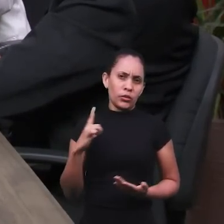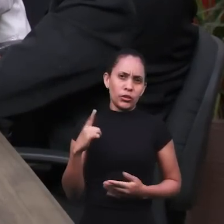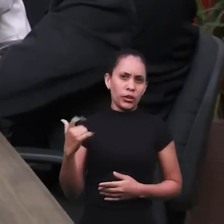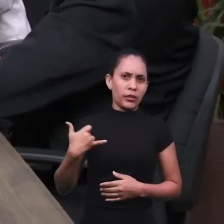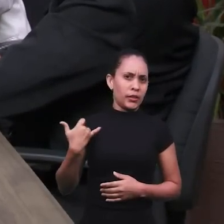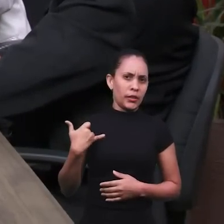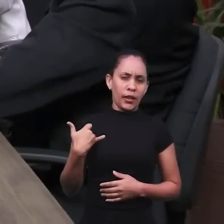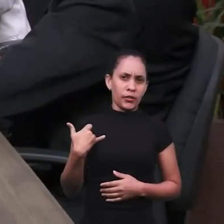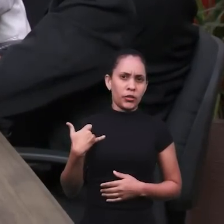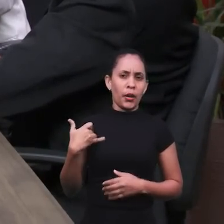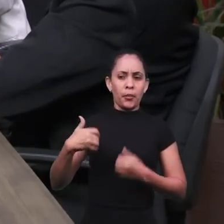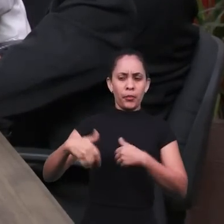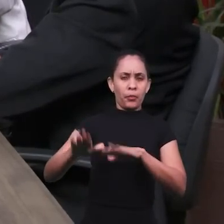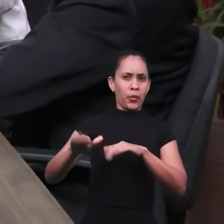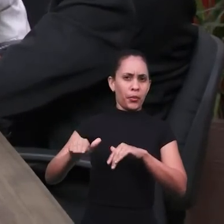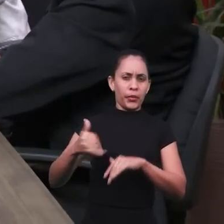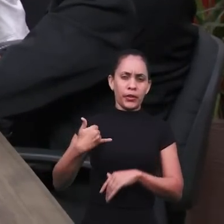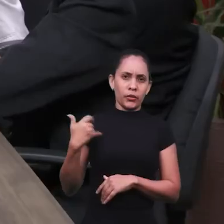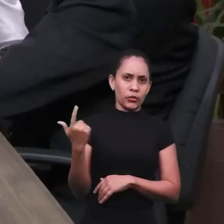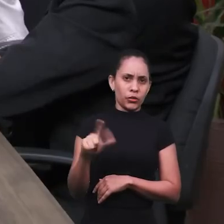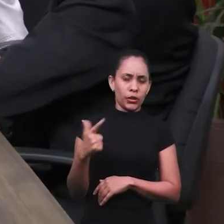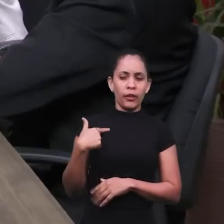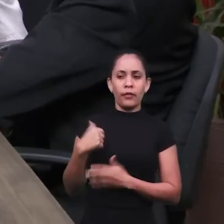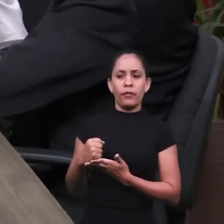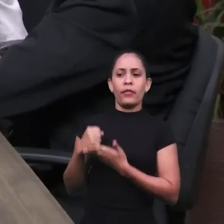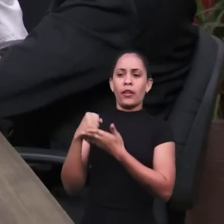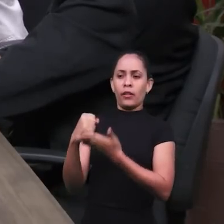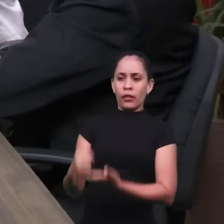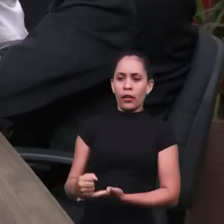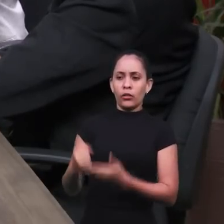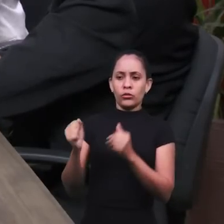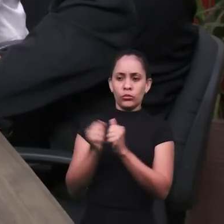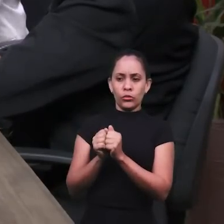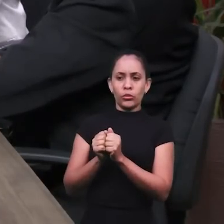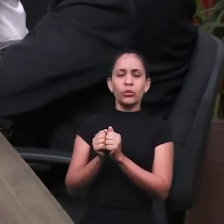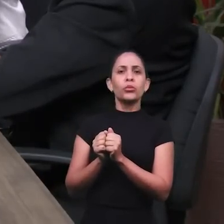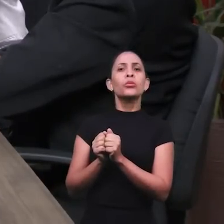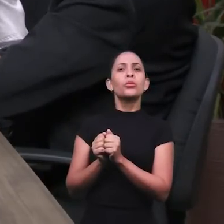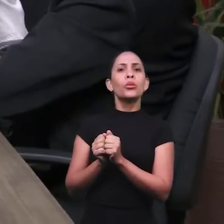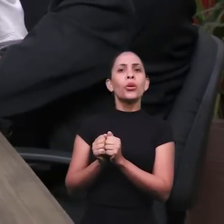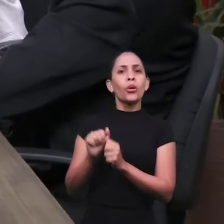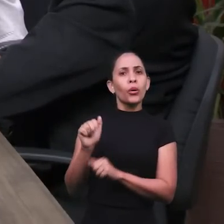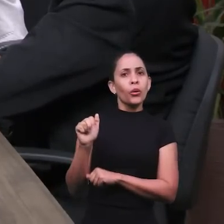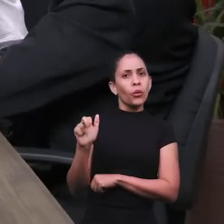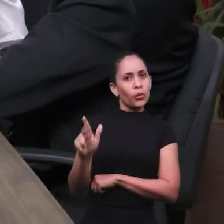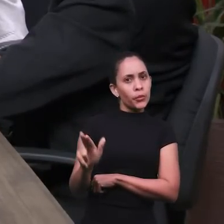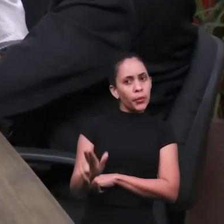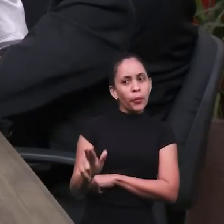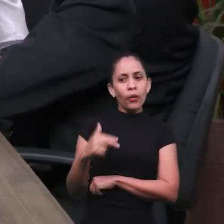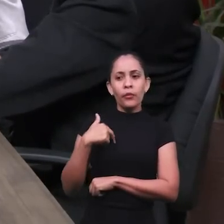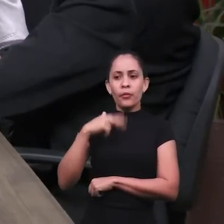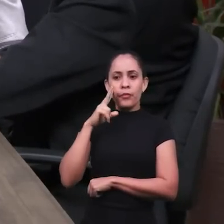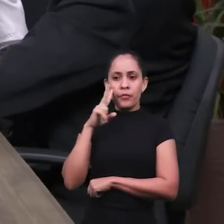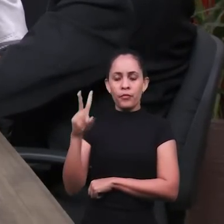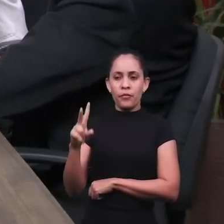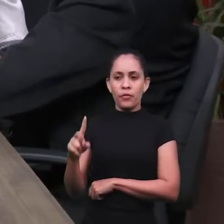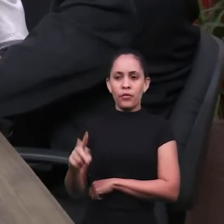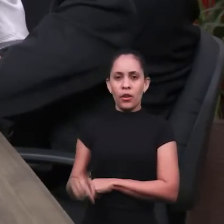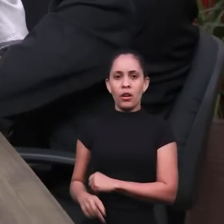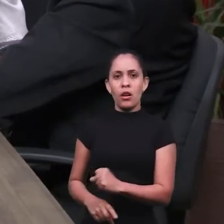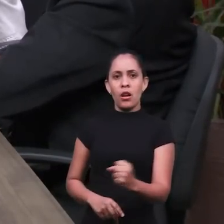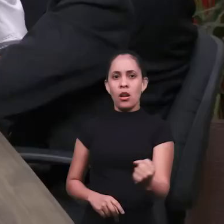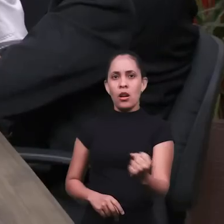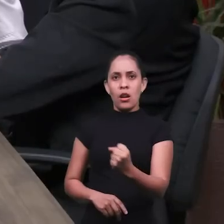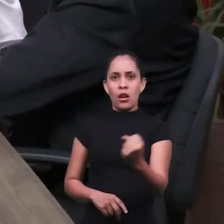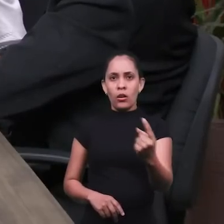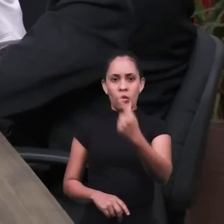ainda para o serviço militar, vai atender os seus irmãos ali numa guerra contra os filisteus, chega lá ver